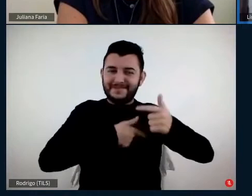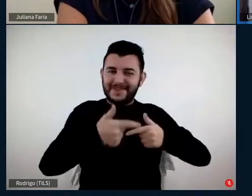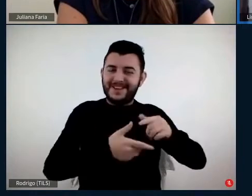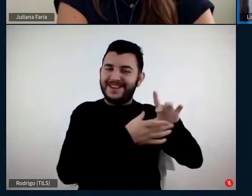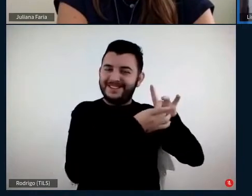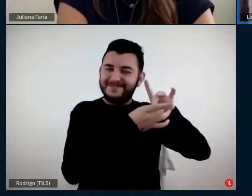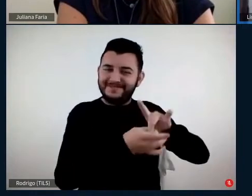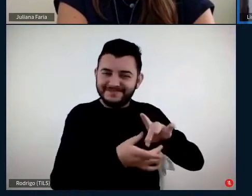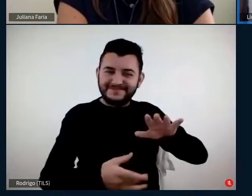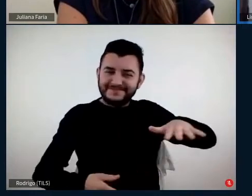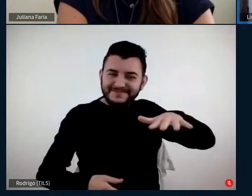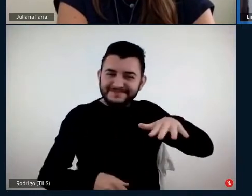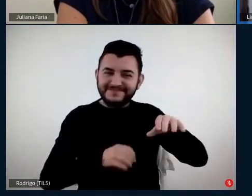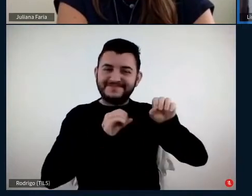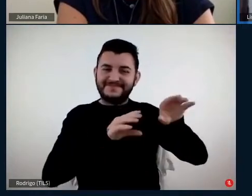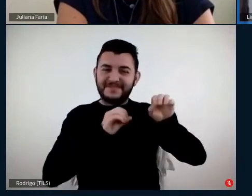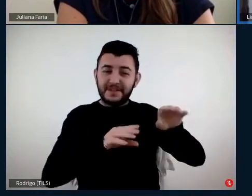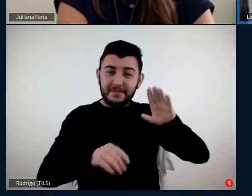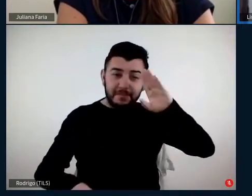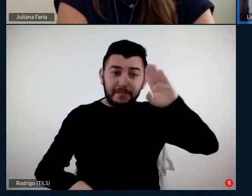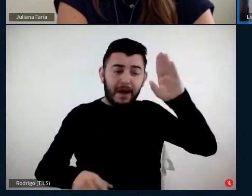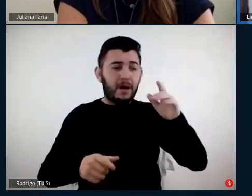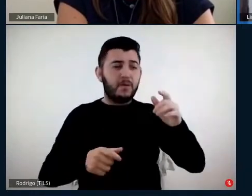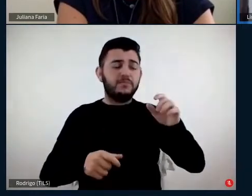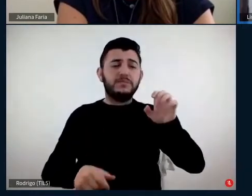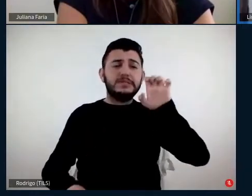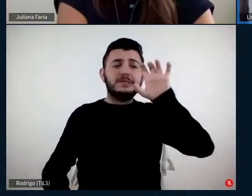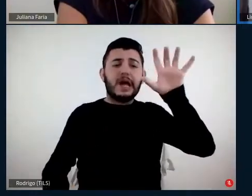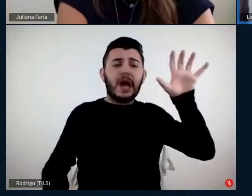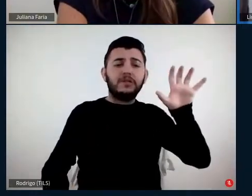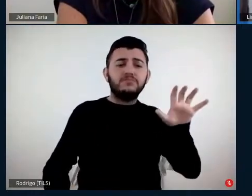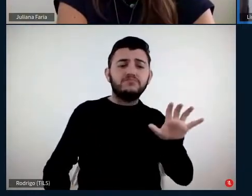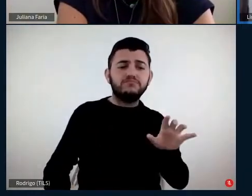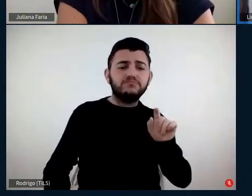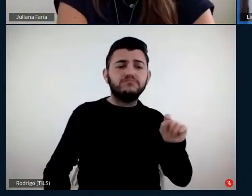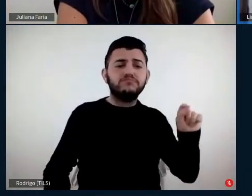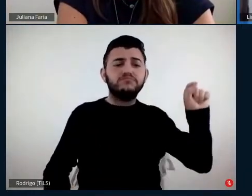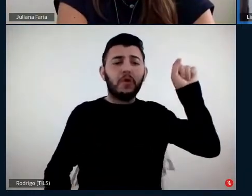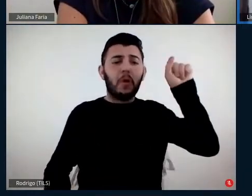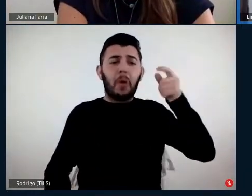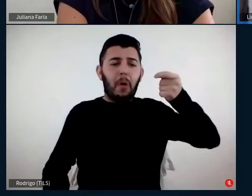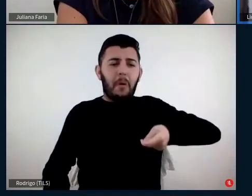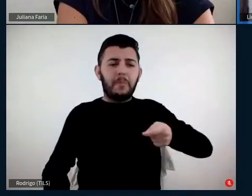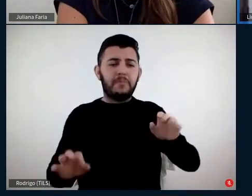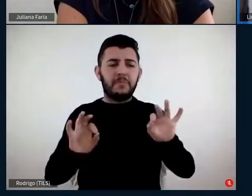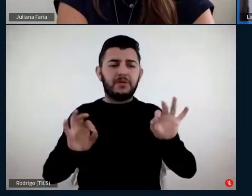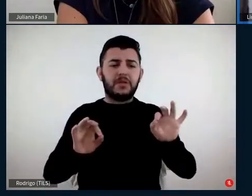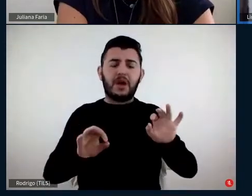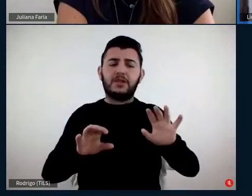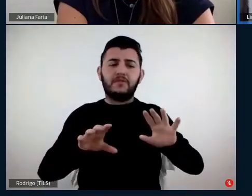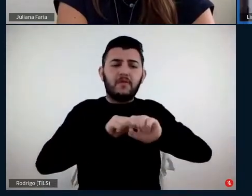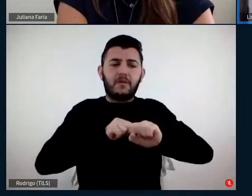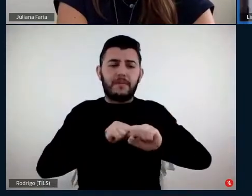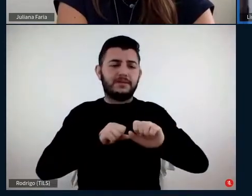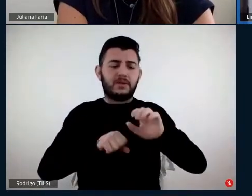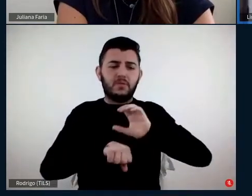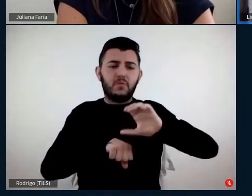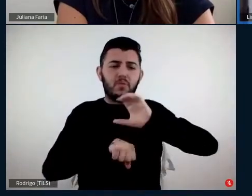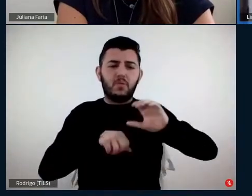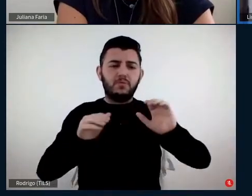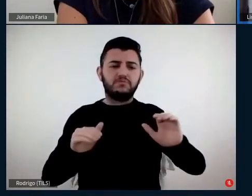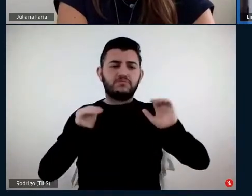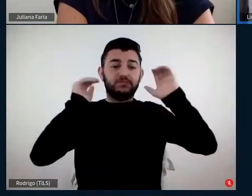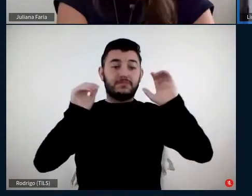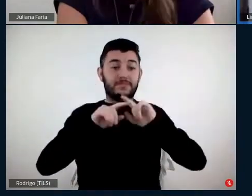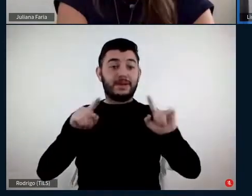naqueles estados, naquelas regiões, onde não é obrigatório o curso superior para esses profissionais. E é ali, é o CAIS que vai